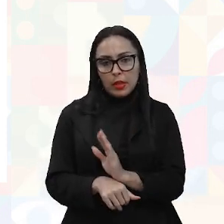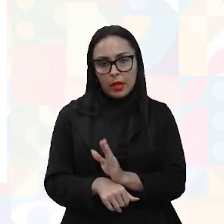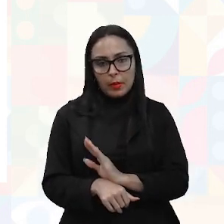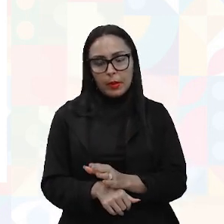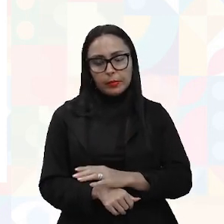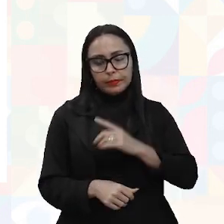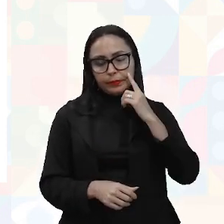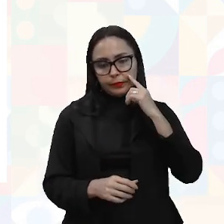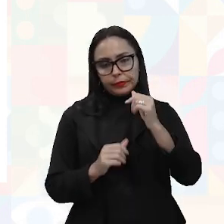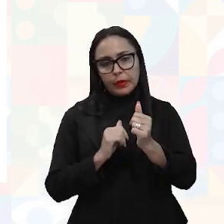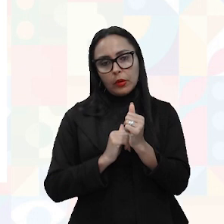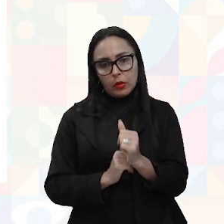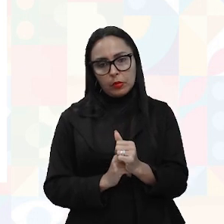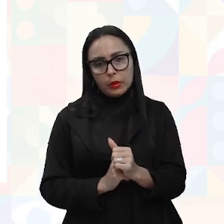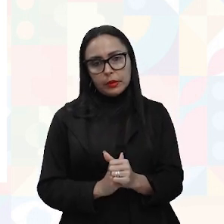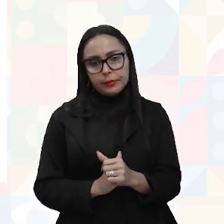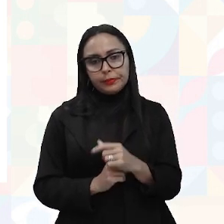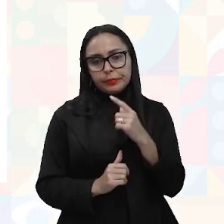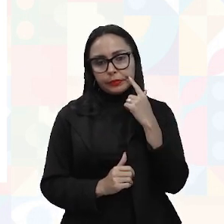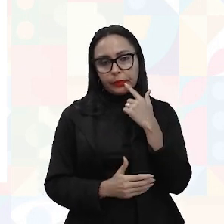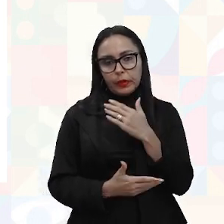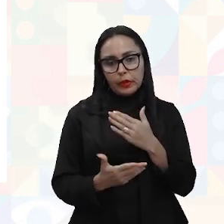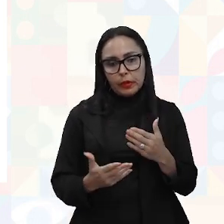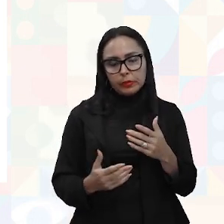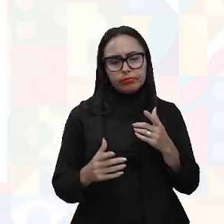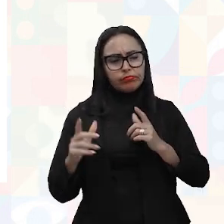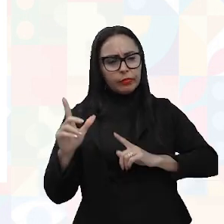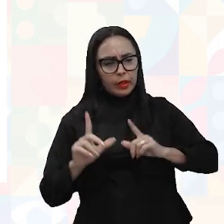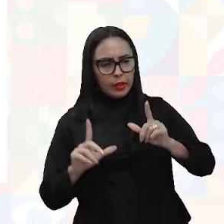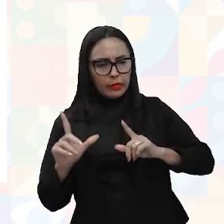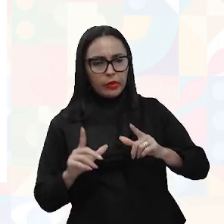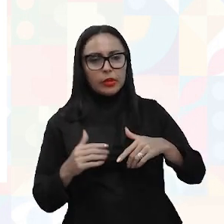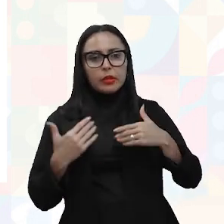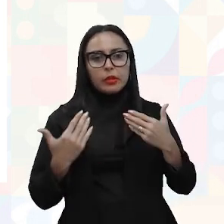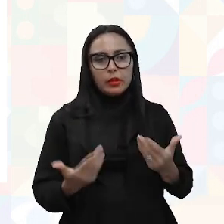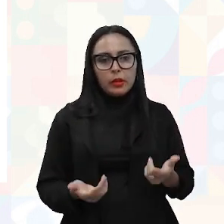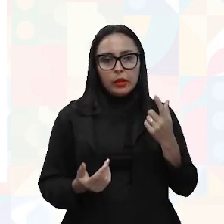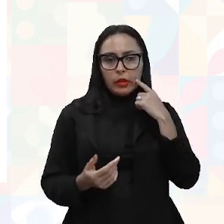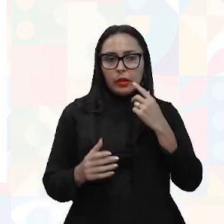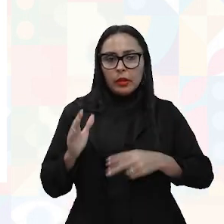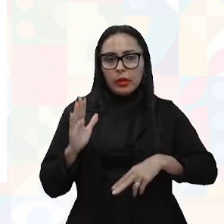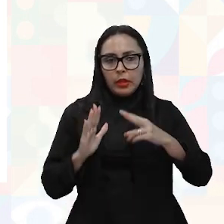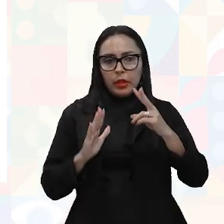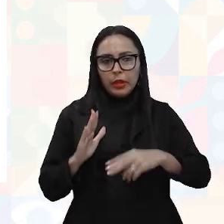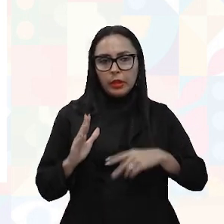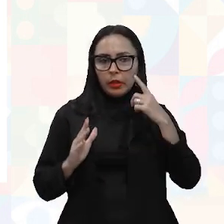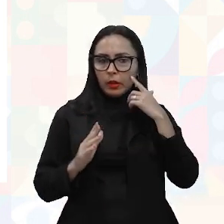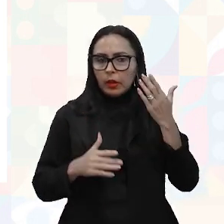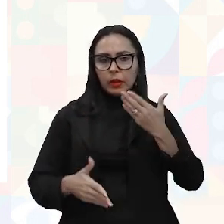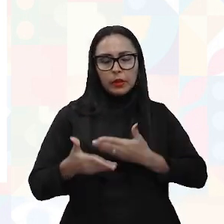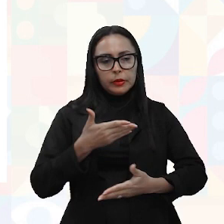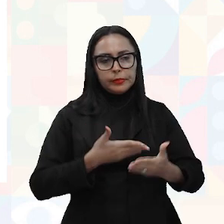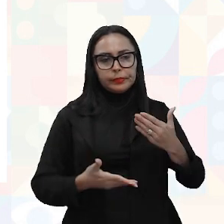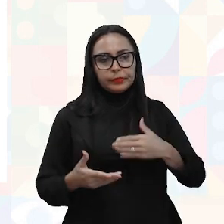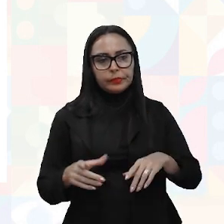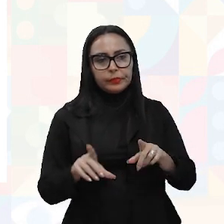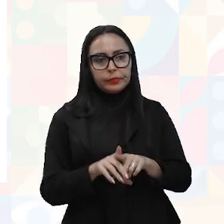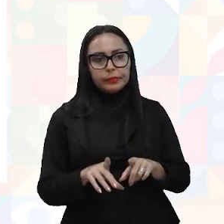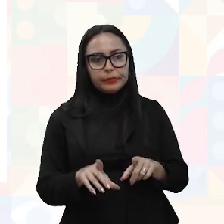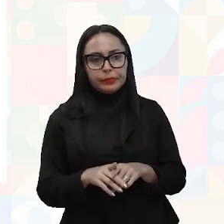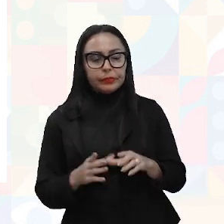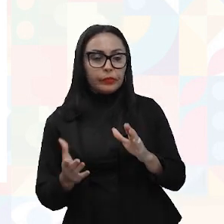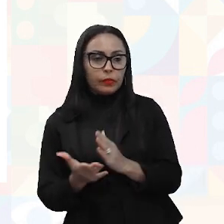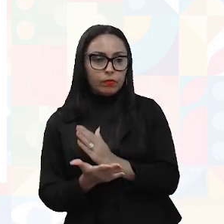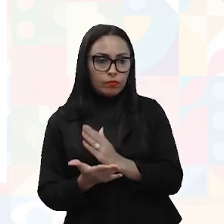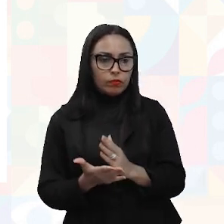acompanha de forma passiva. A narrativa na TV, enfim, narrativas você lendo, você não interage tanto com a narrativa. Muitas vezes, na verdade,